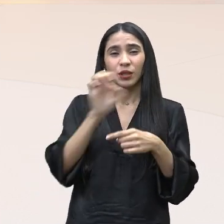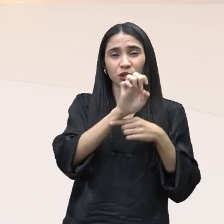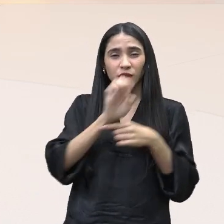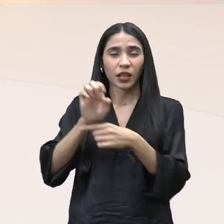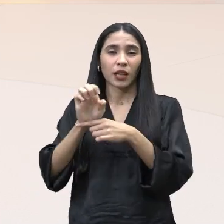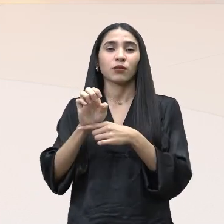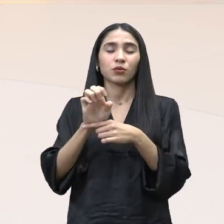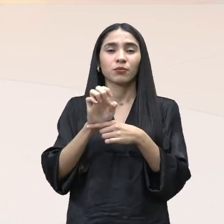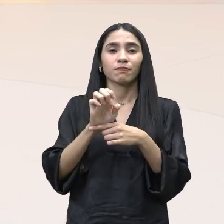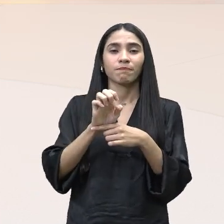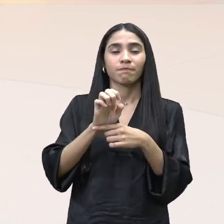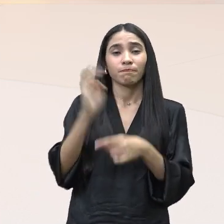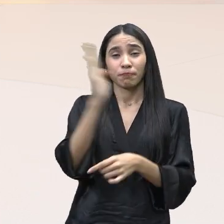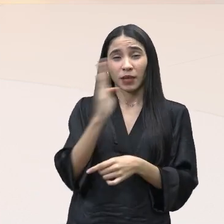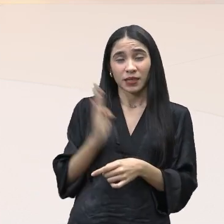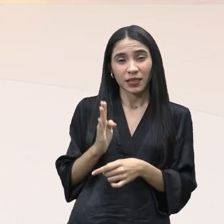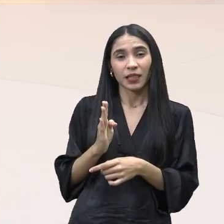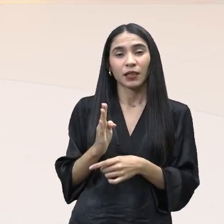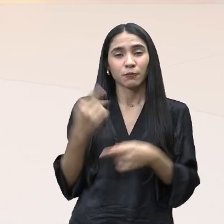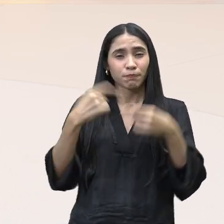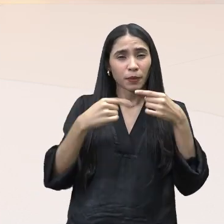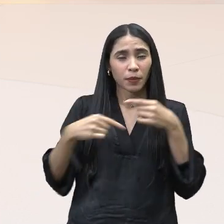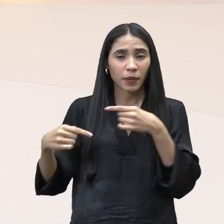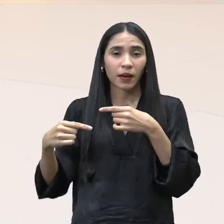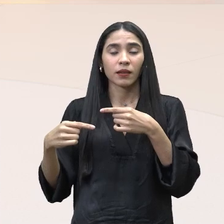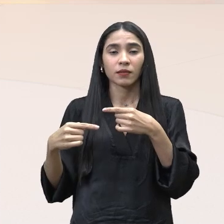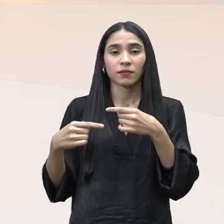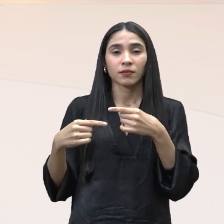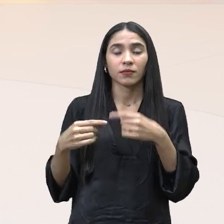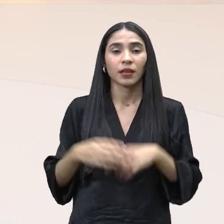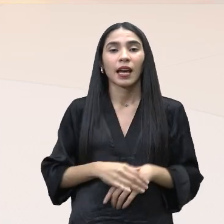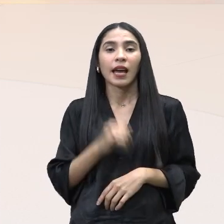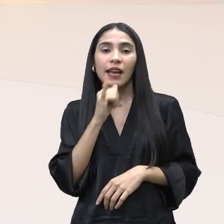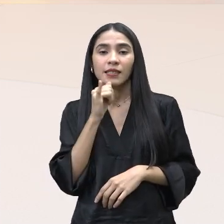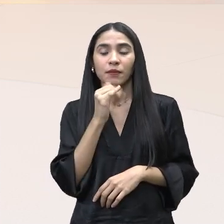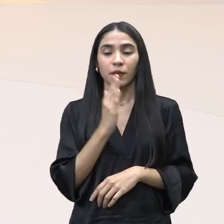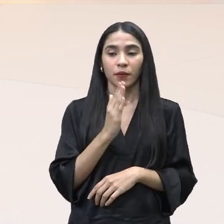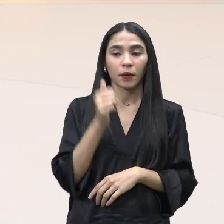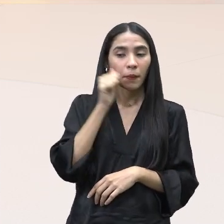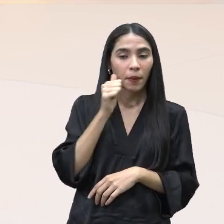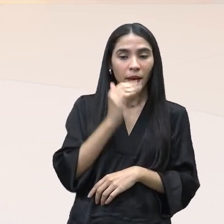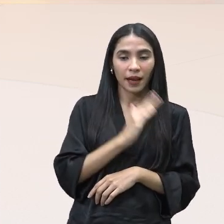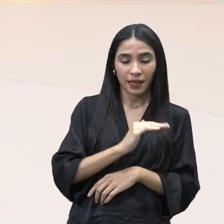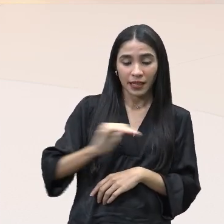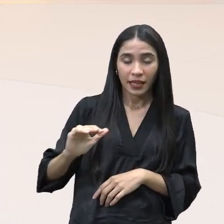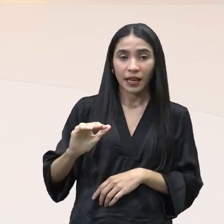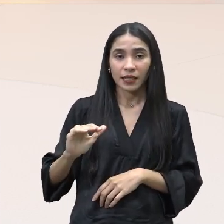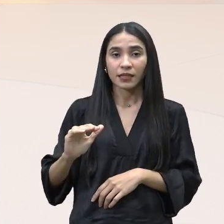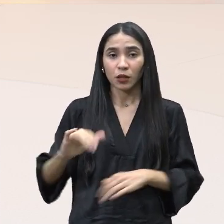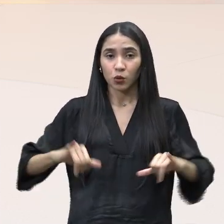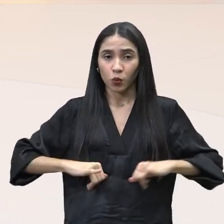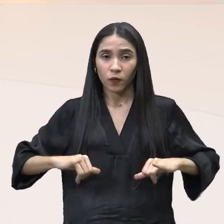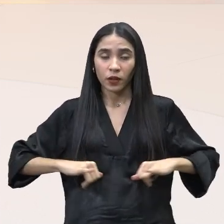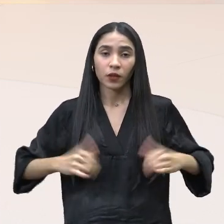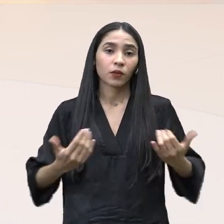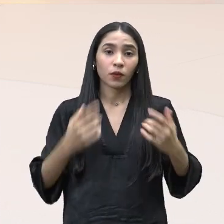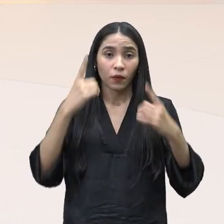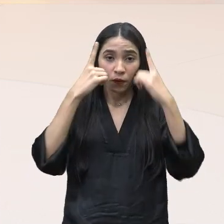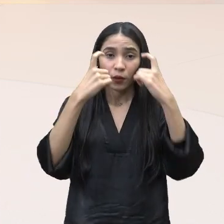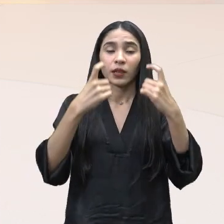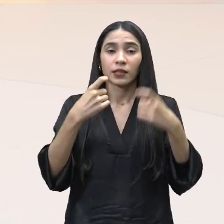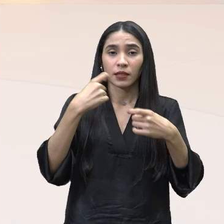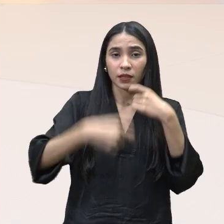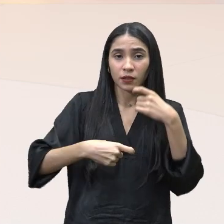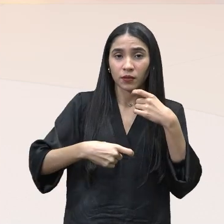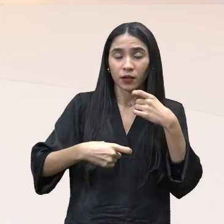né, que, por exemplo, uma criança que sofreu violência sexual